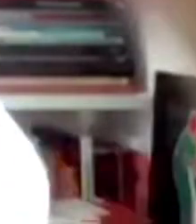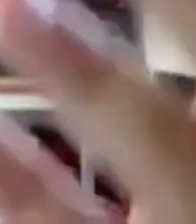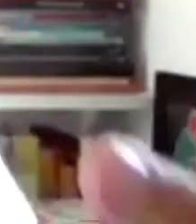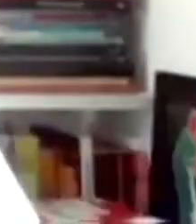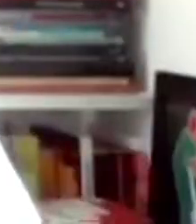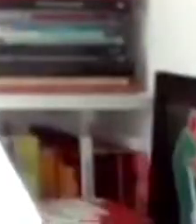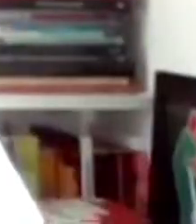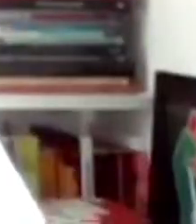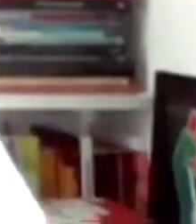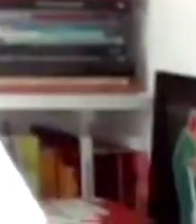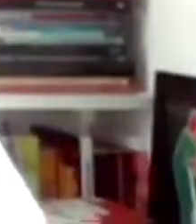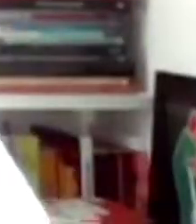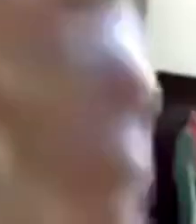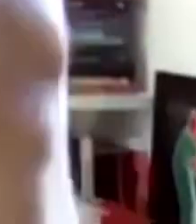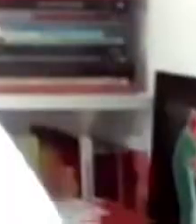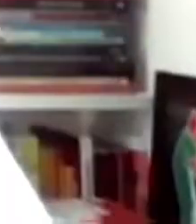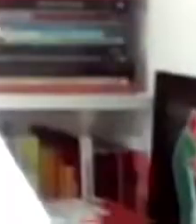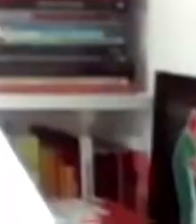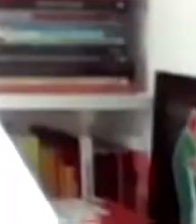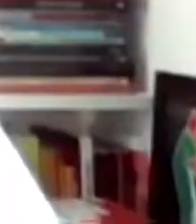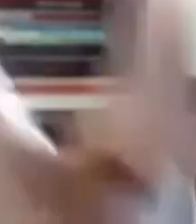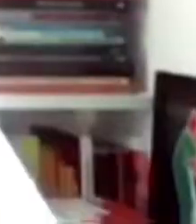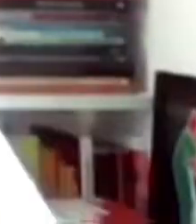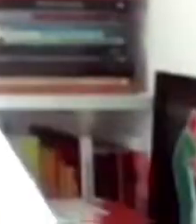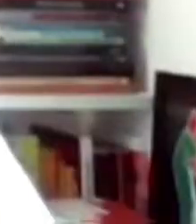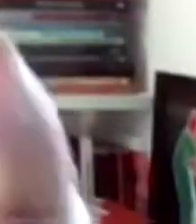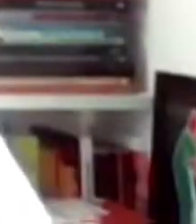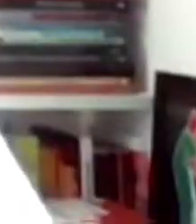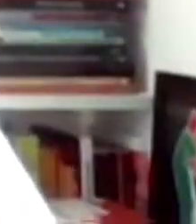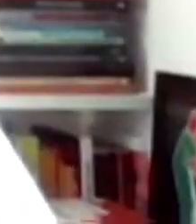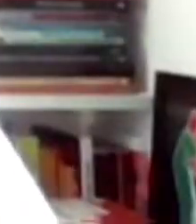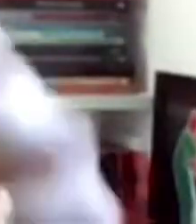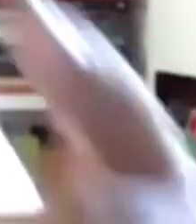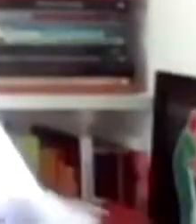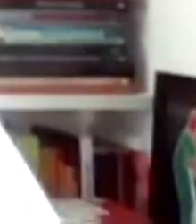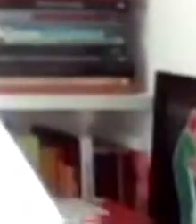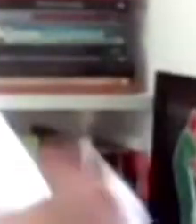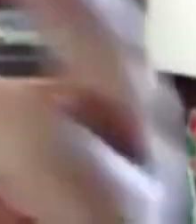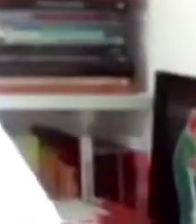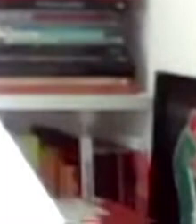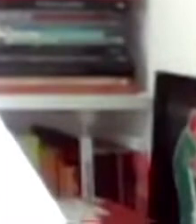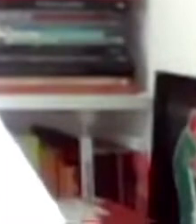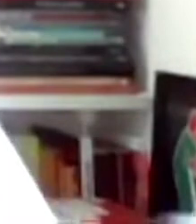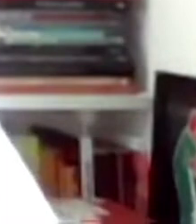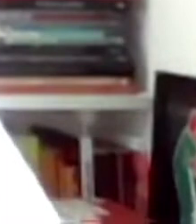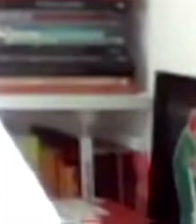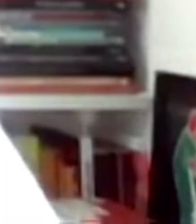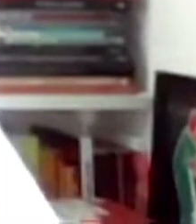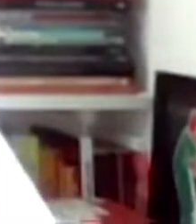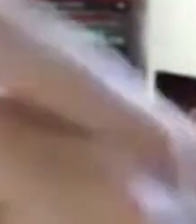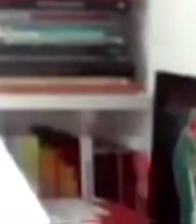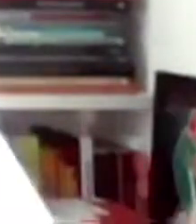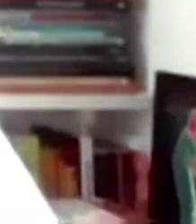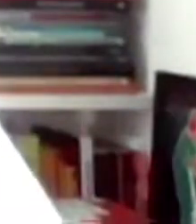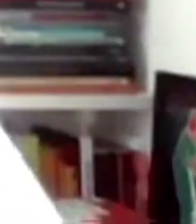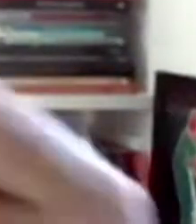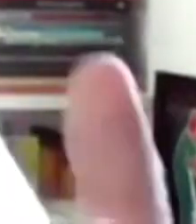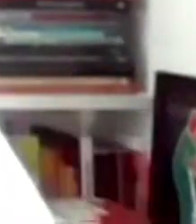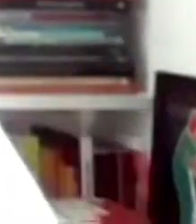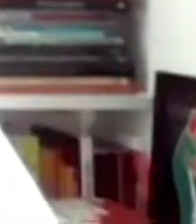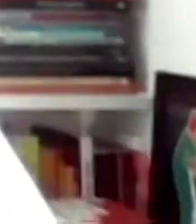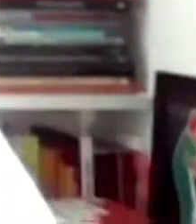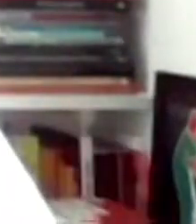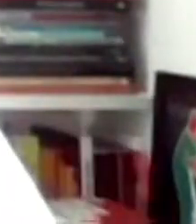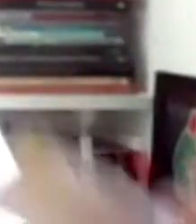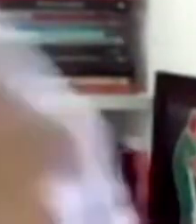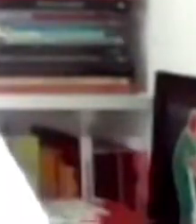fetiche de você simplesmente judicializar isso, mas colocar o dedo na ferida de mostrar que é uma lógica de precarização da educação infantil, de sucateamento,